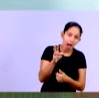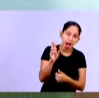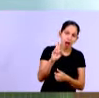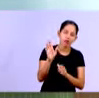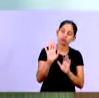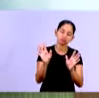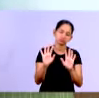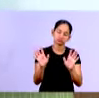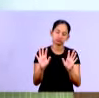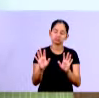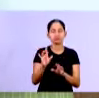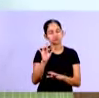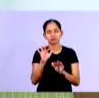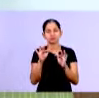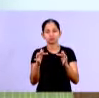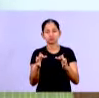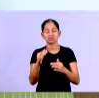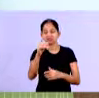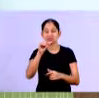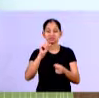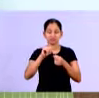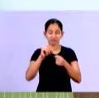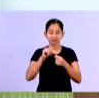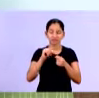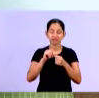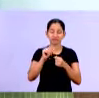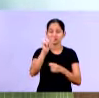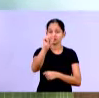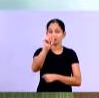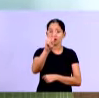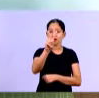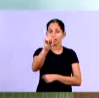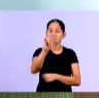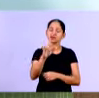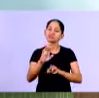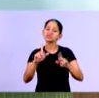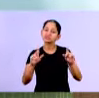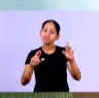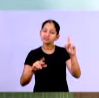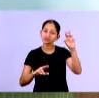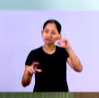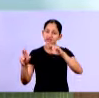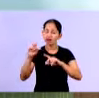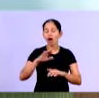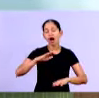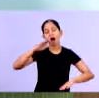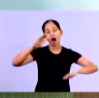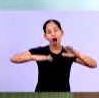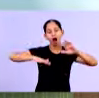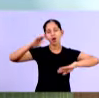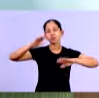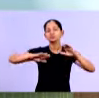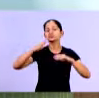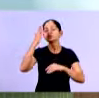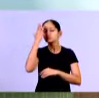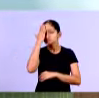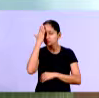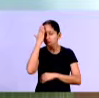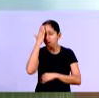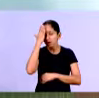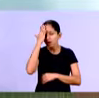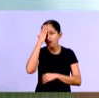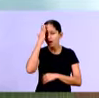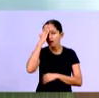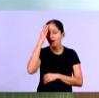E se você tiver um exercício desse, quando você for resolver do AVA, vai gerar algumas diferenças. Então, Alguns exercícios a gente já até usa uma